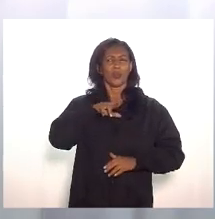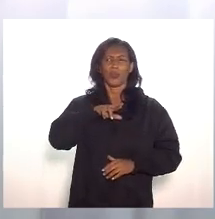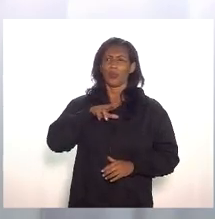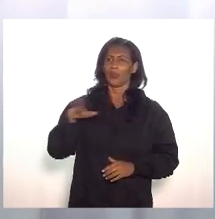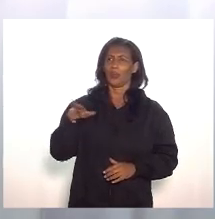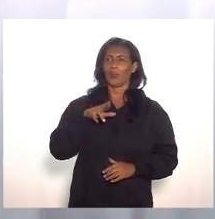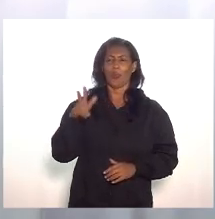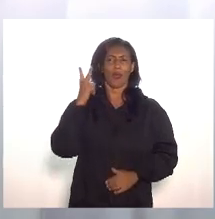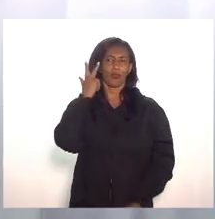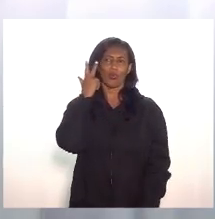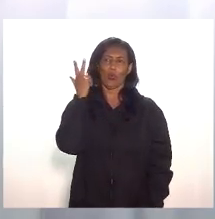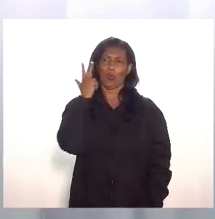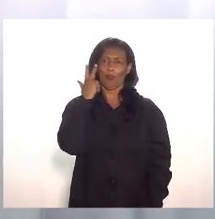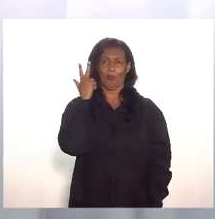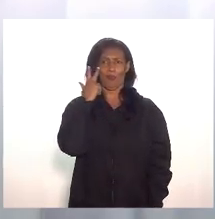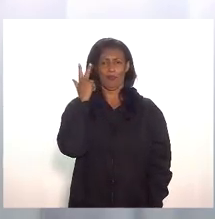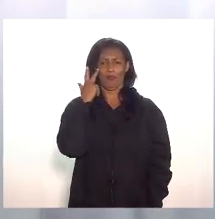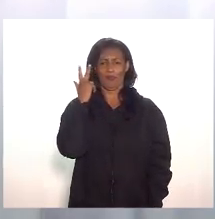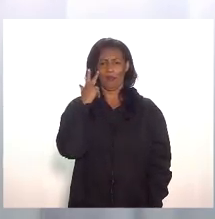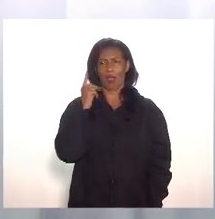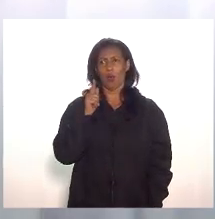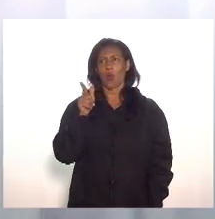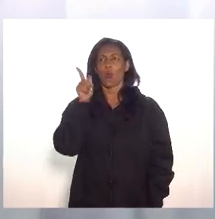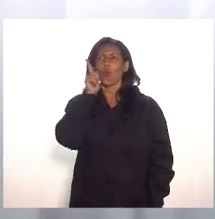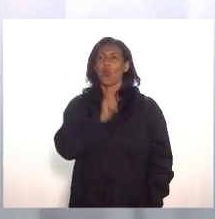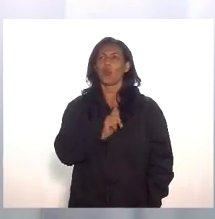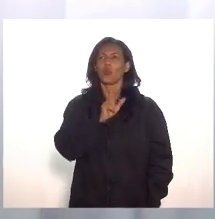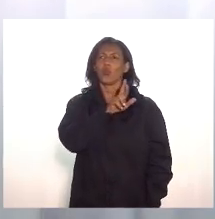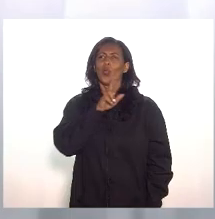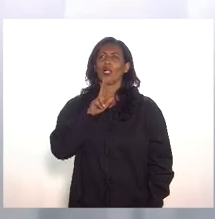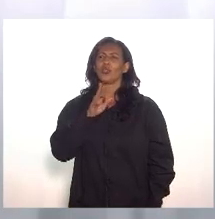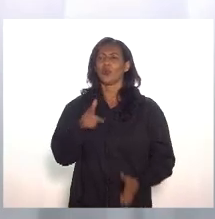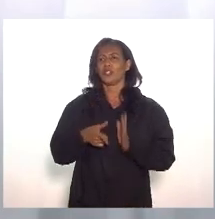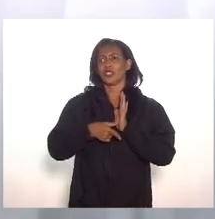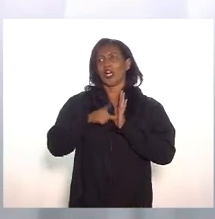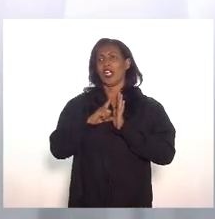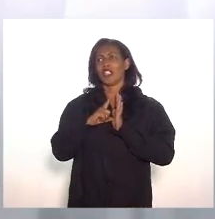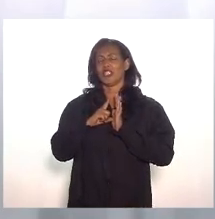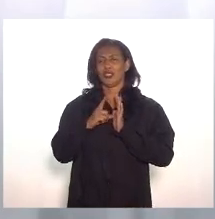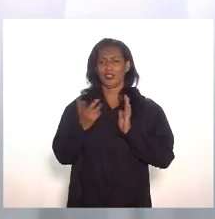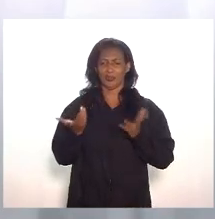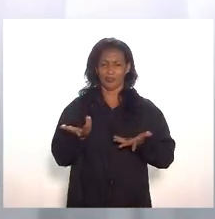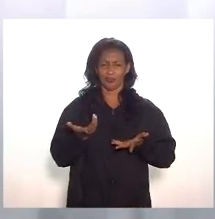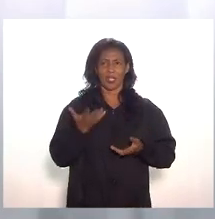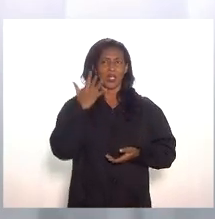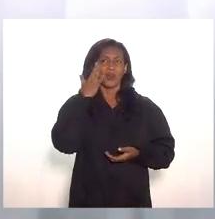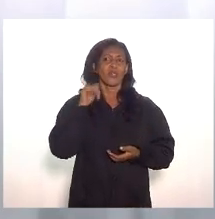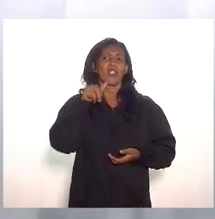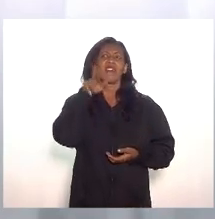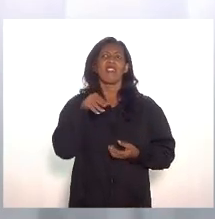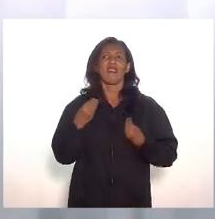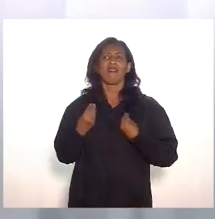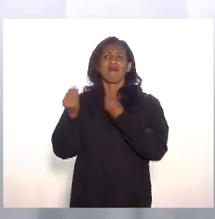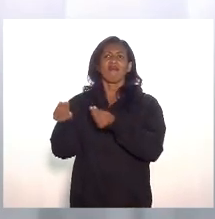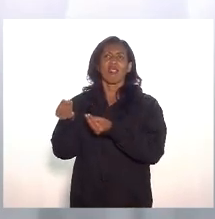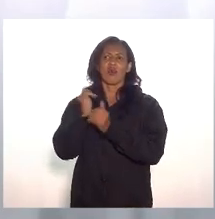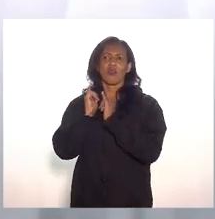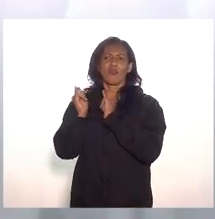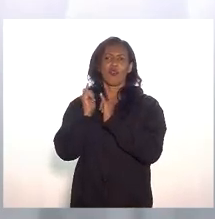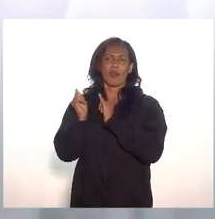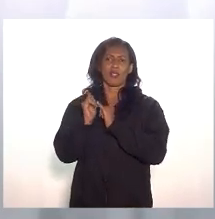o normal, não é um procedimento normal. Não se sabe quem foi que deu essa informação, a deputada Adriana